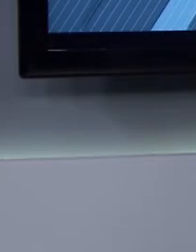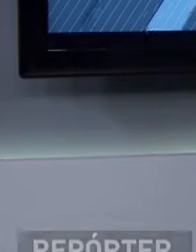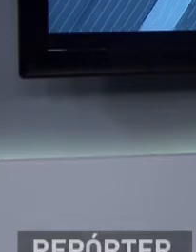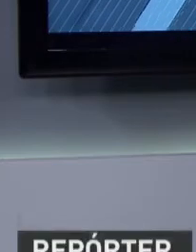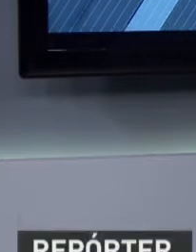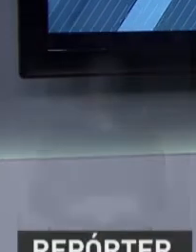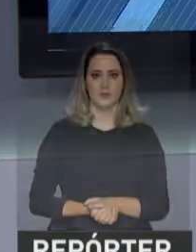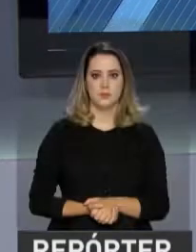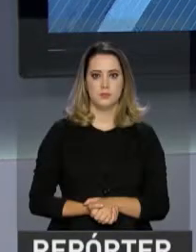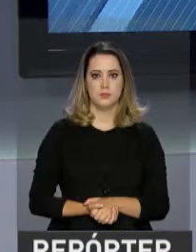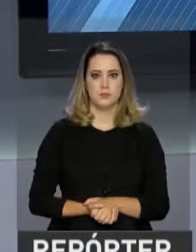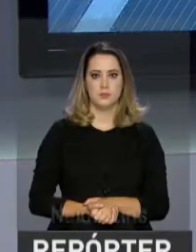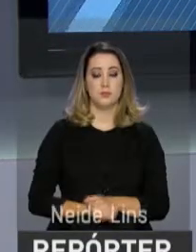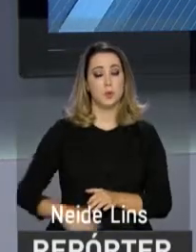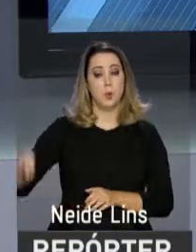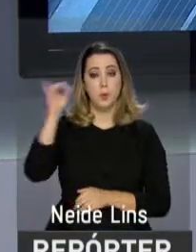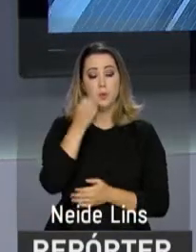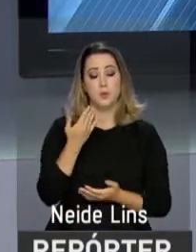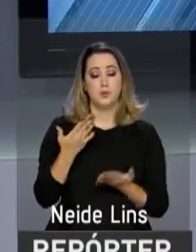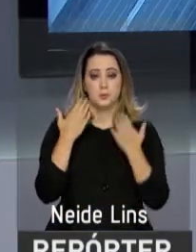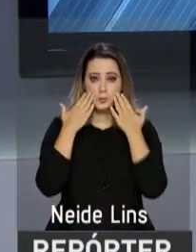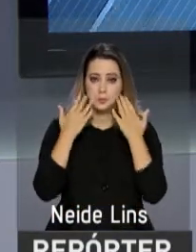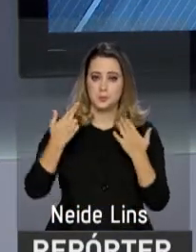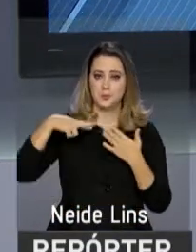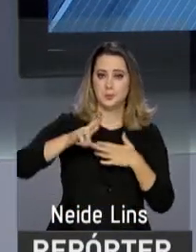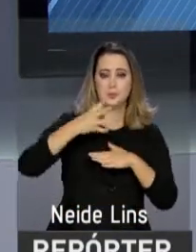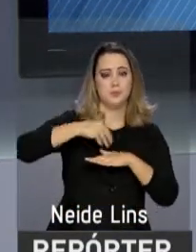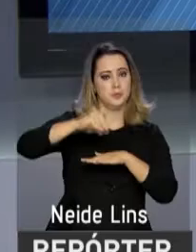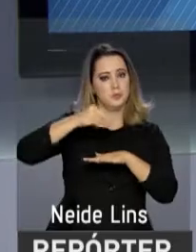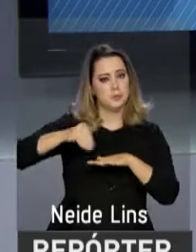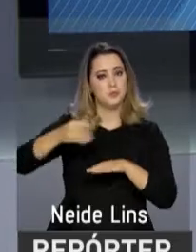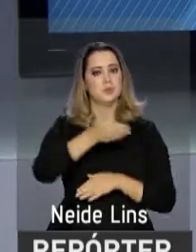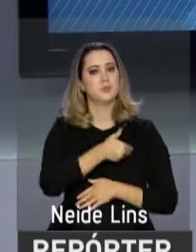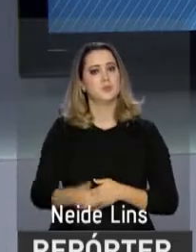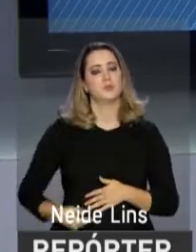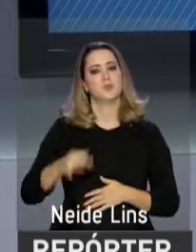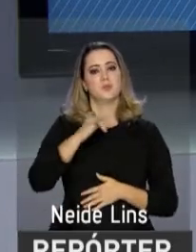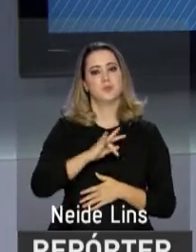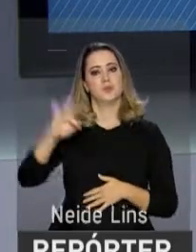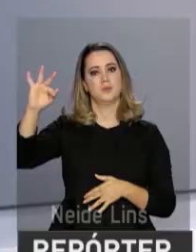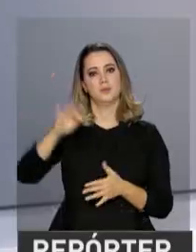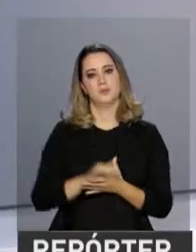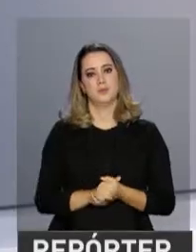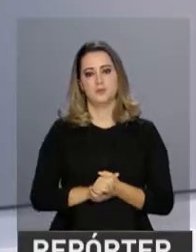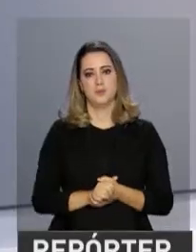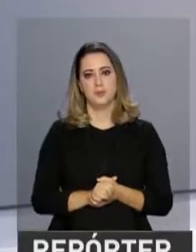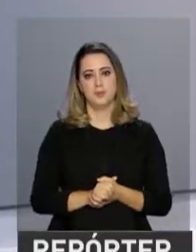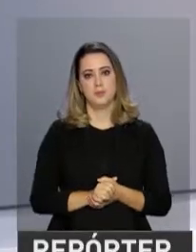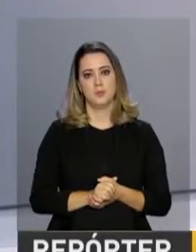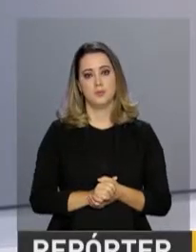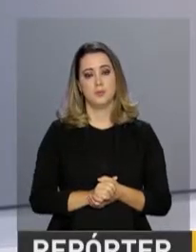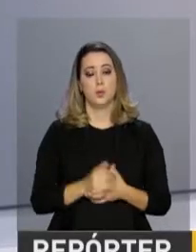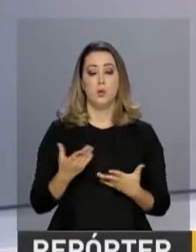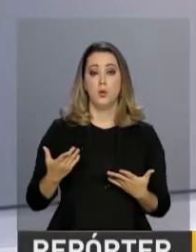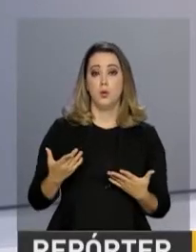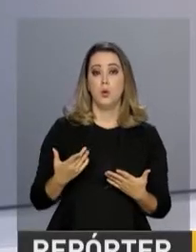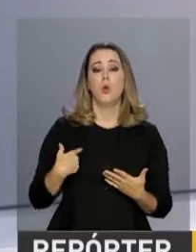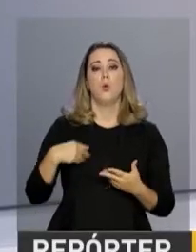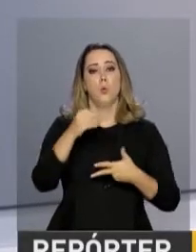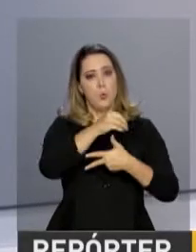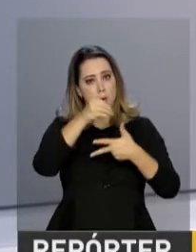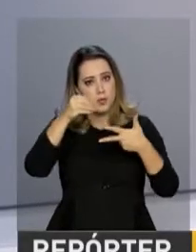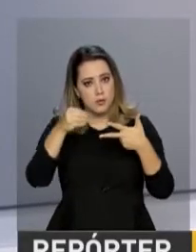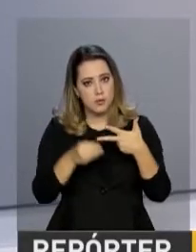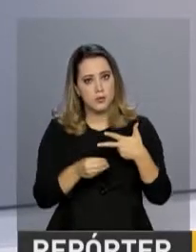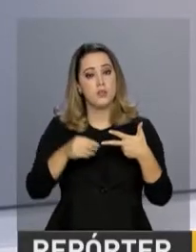olá começa agora mais uma edição do repórter nbr com as notícias do governo federal não há possibilidade do enem em